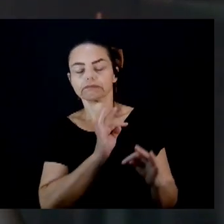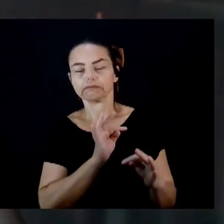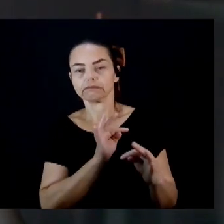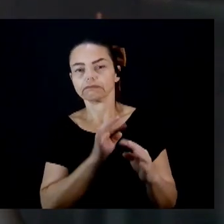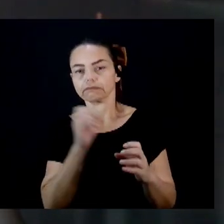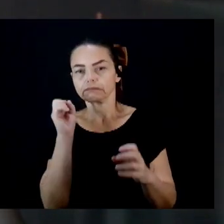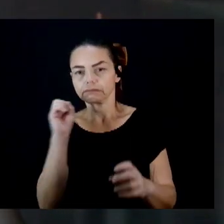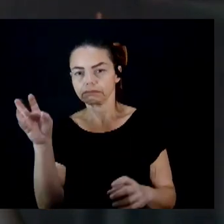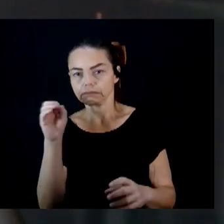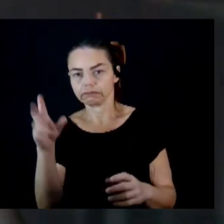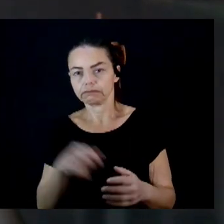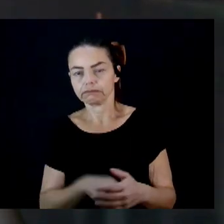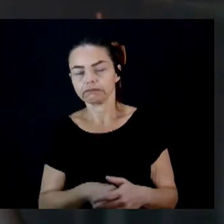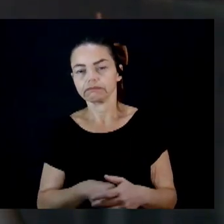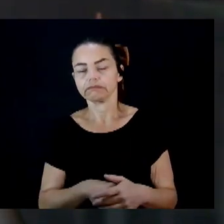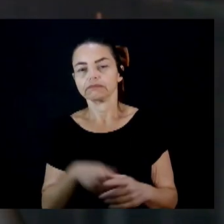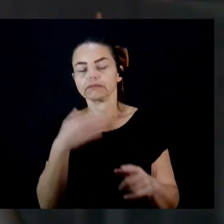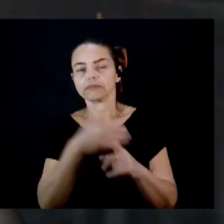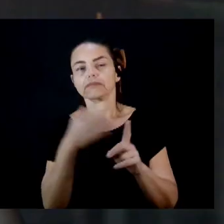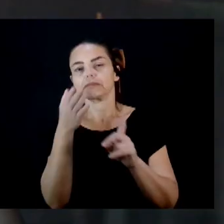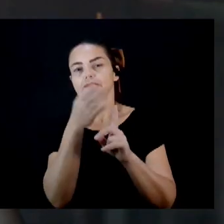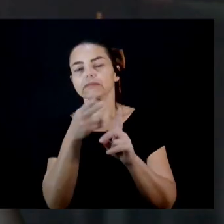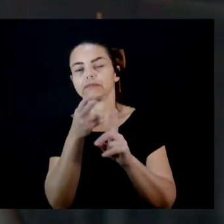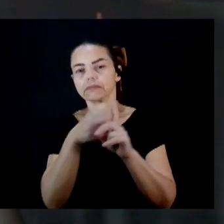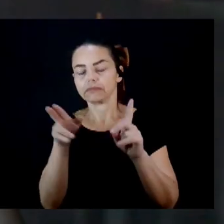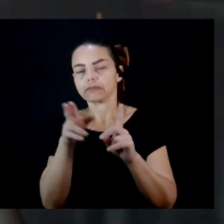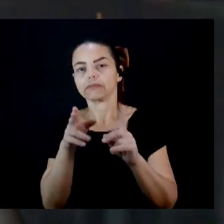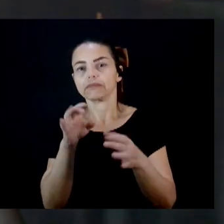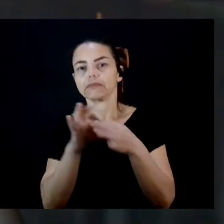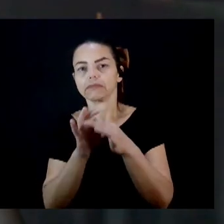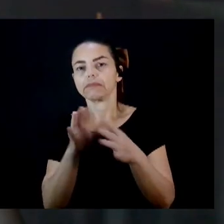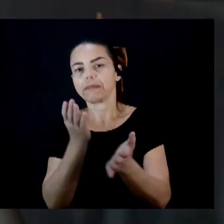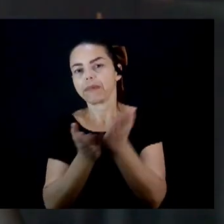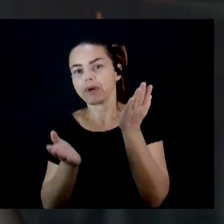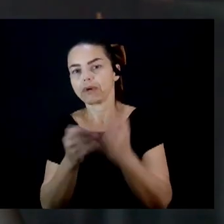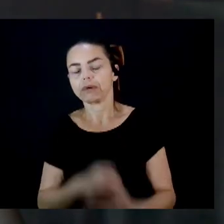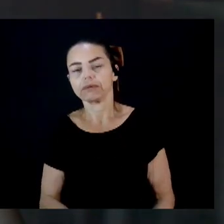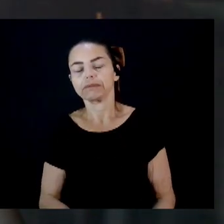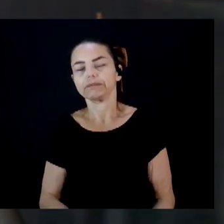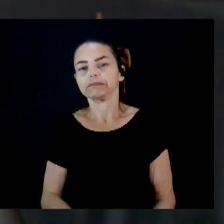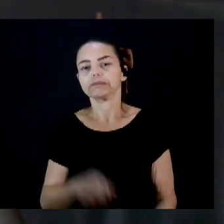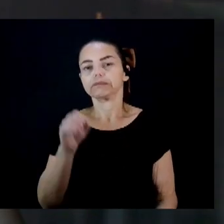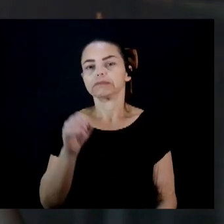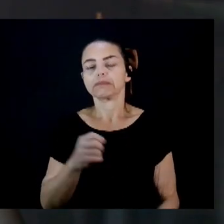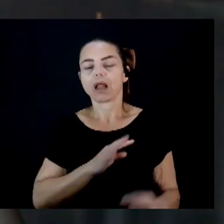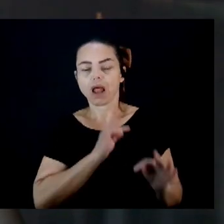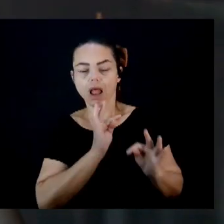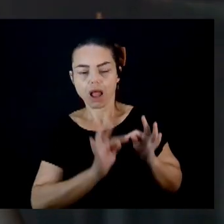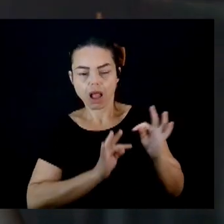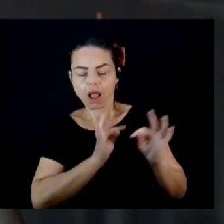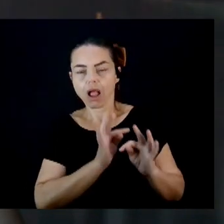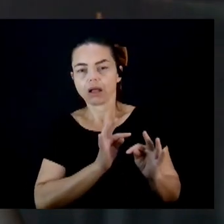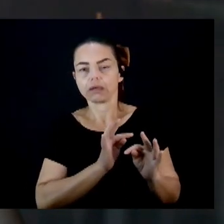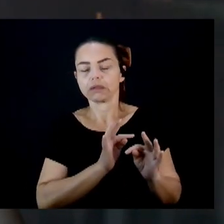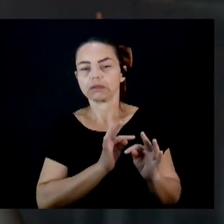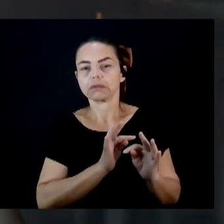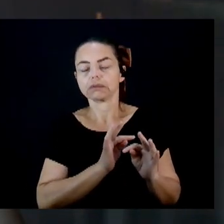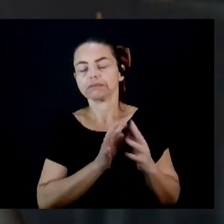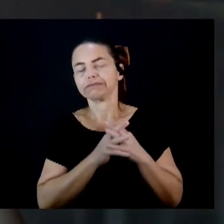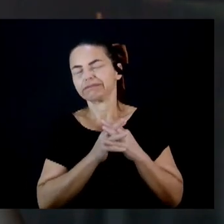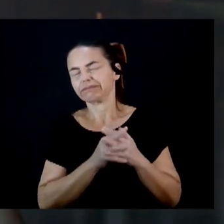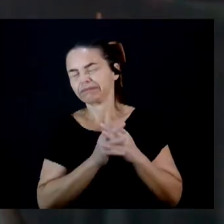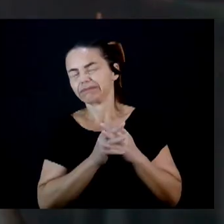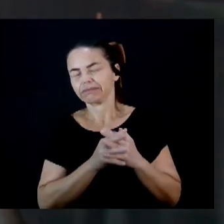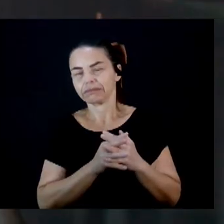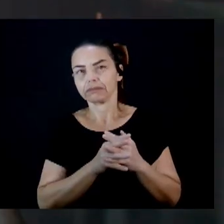e entra só pornografia, a gente perde conexão. O erótico é aquilo que dá mais trabalho? Lógico, porque hoje a